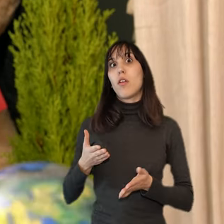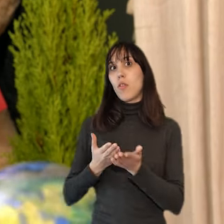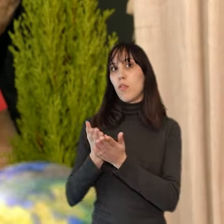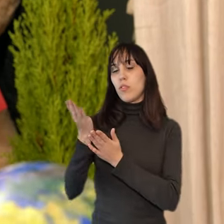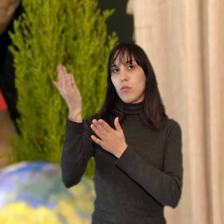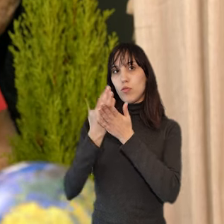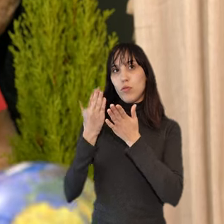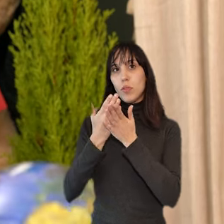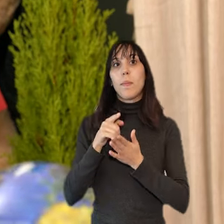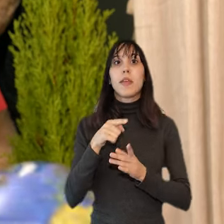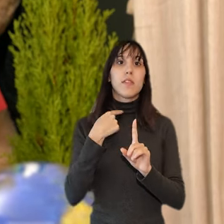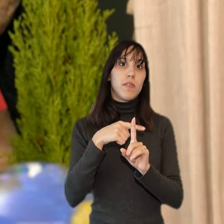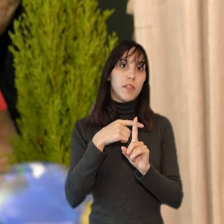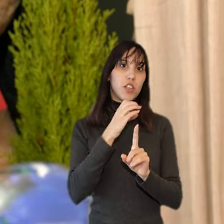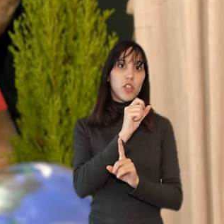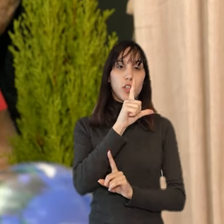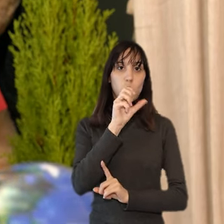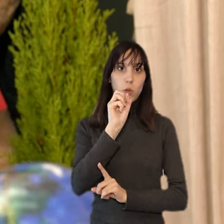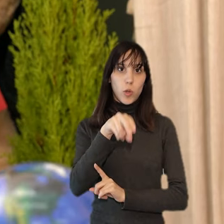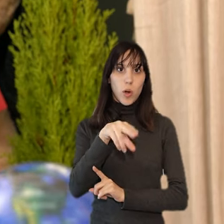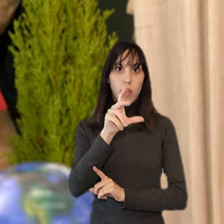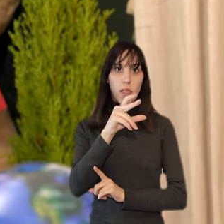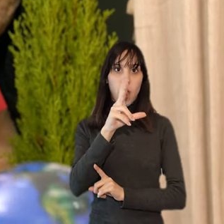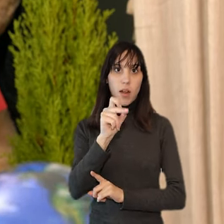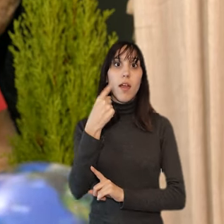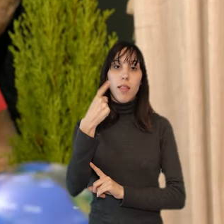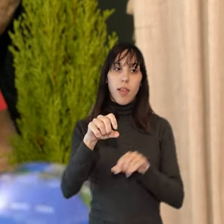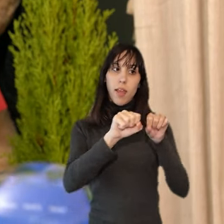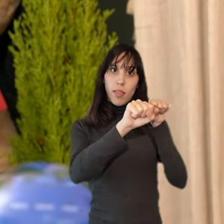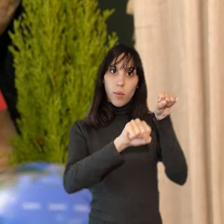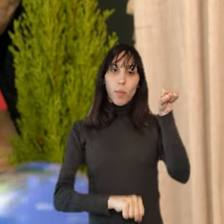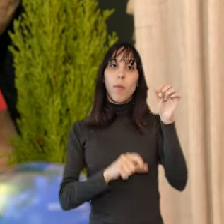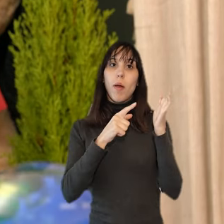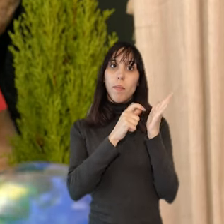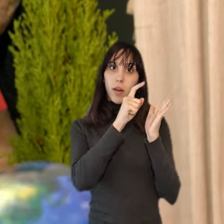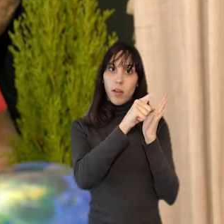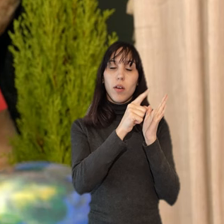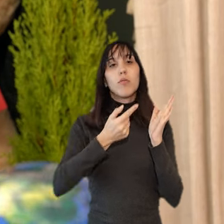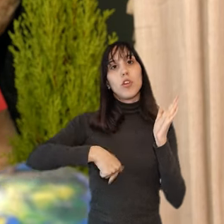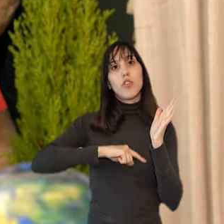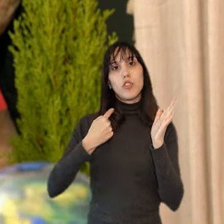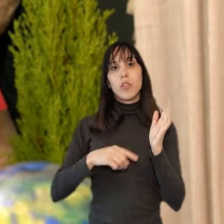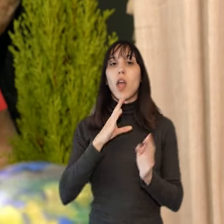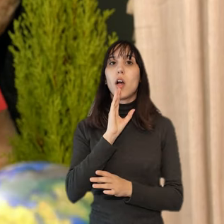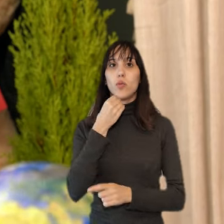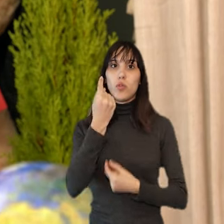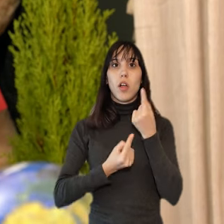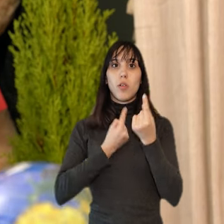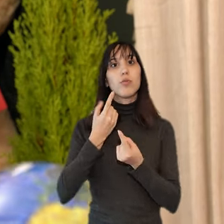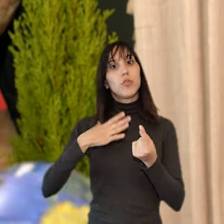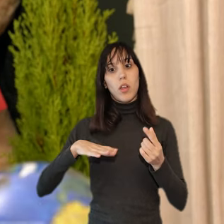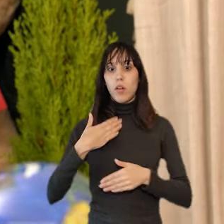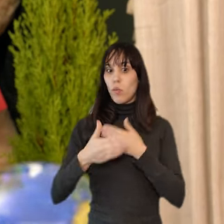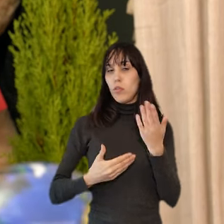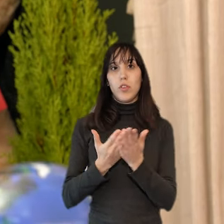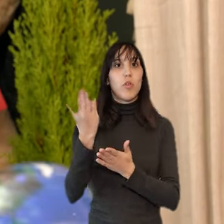estudos e essa é uma das vantagens da colar é também ter aqui um diploma americano não é e e nós temos alguns alunos que querem prosseguir estudos